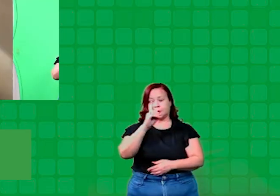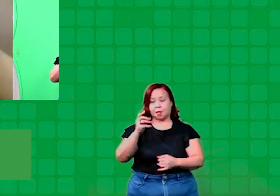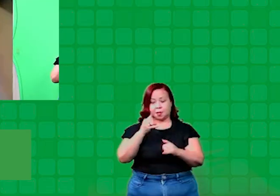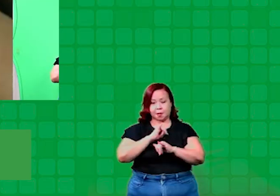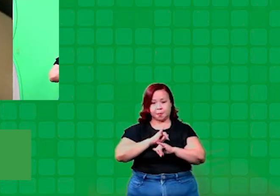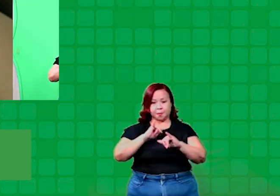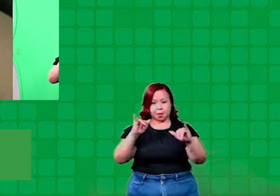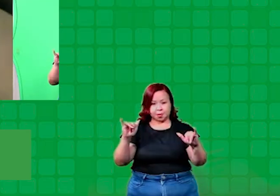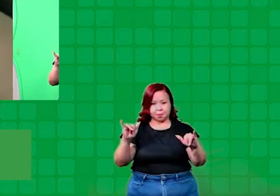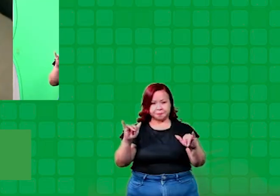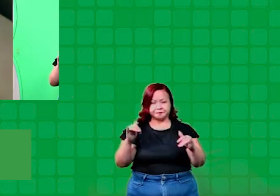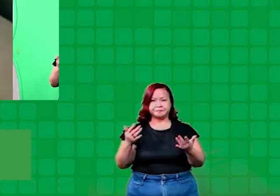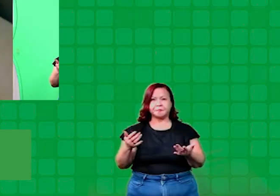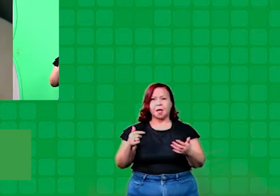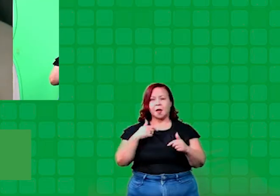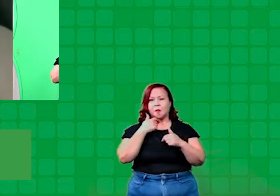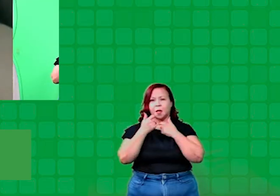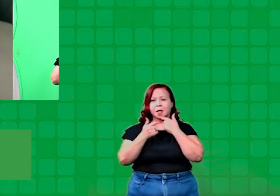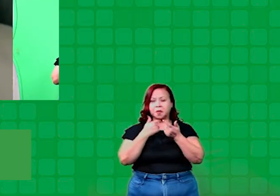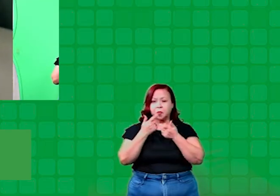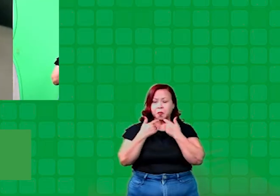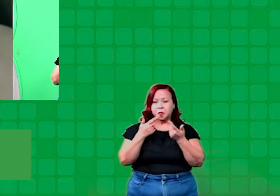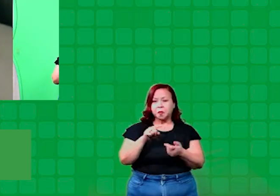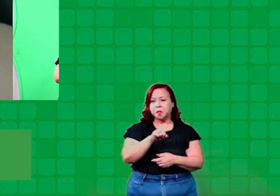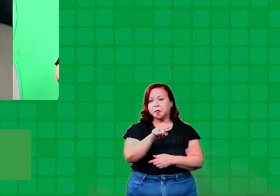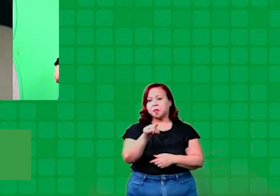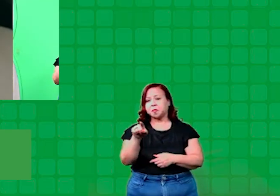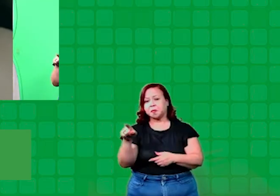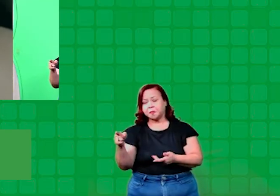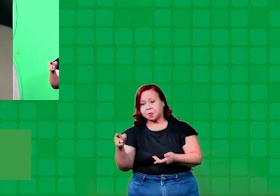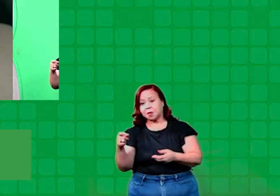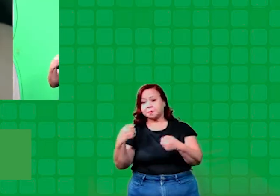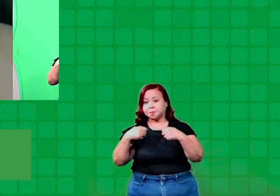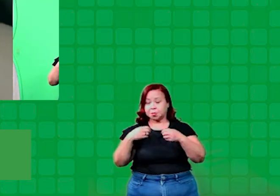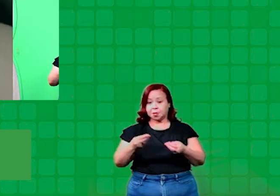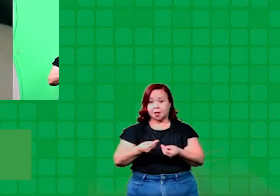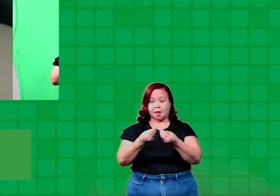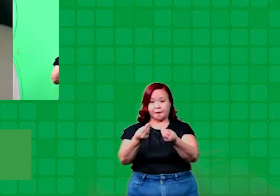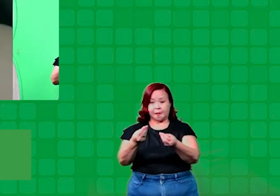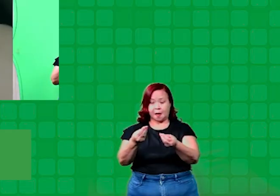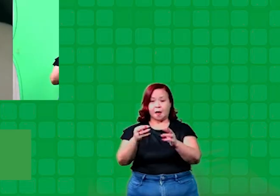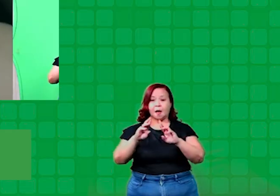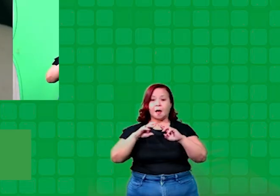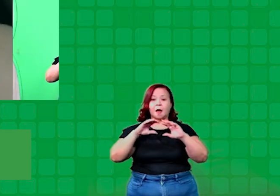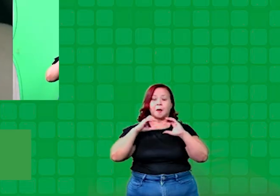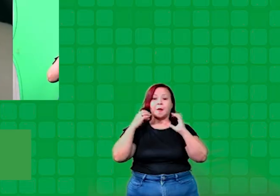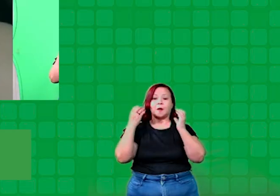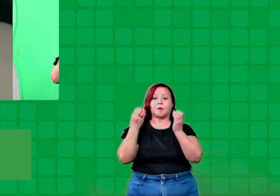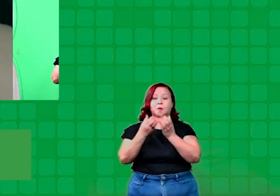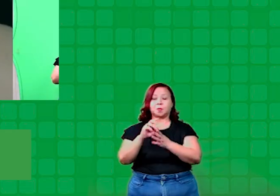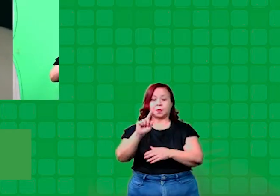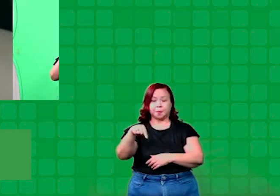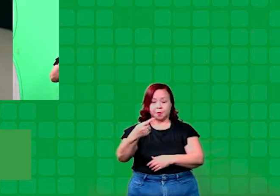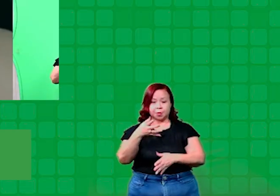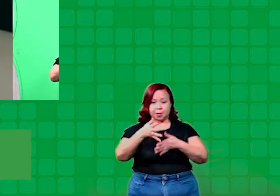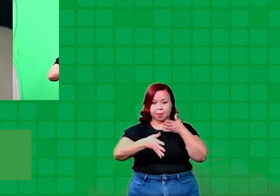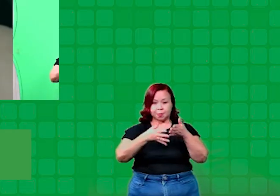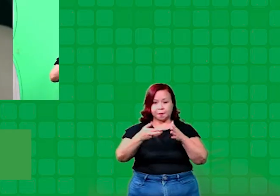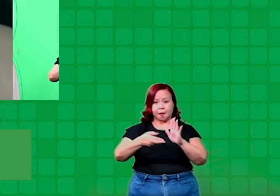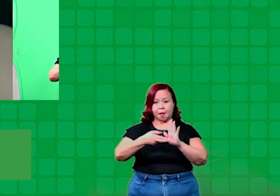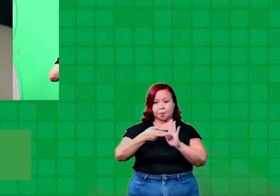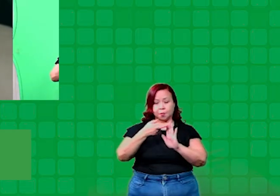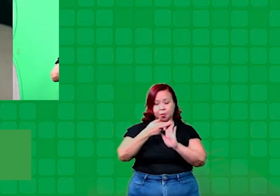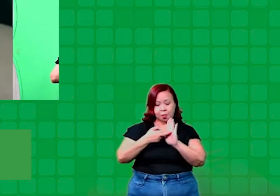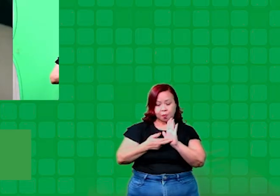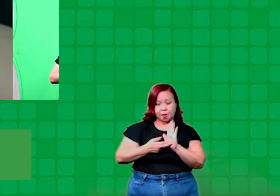fiquei na dúvida, e eu deixo para vocês levarem isso para a comissão depois, que eles colocam que o regulamento ele vai vir como anexo